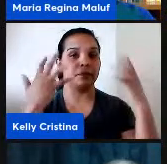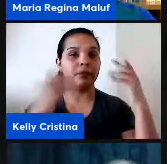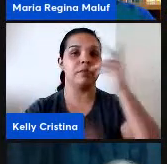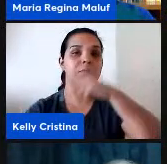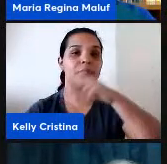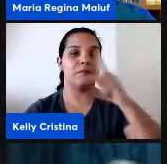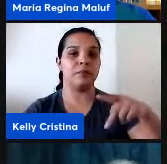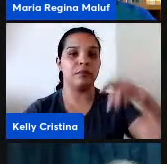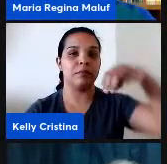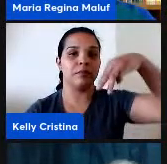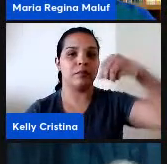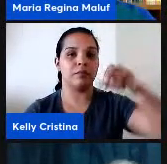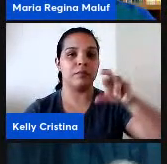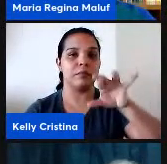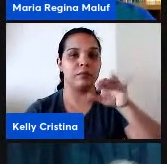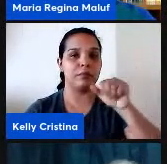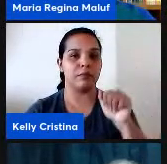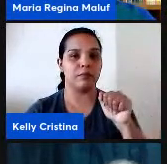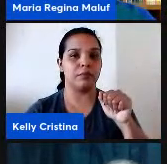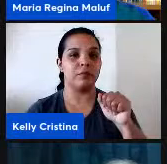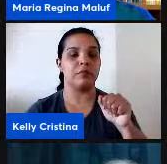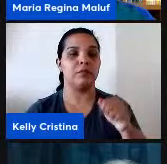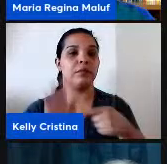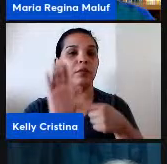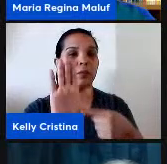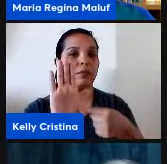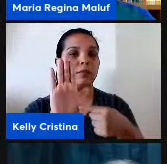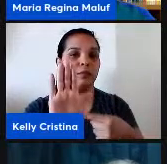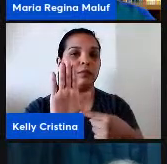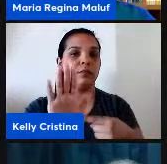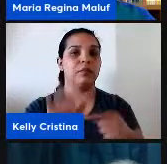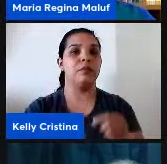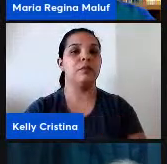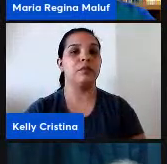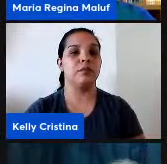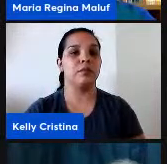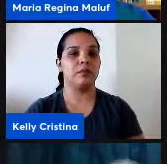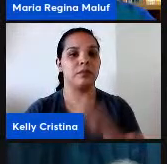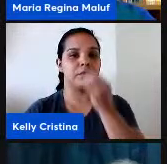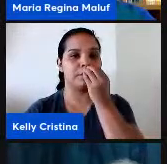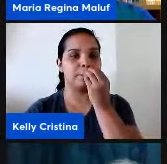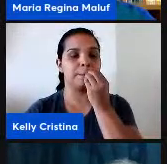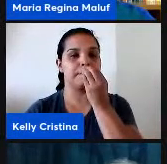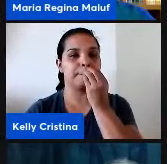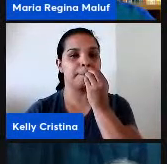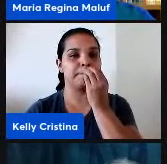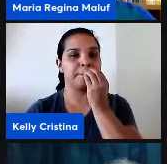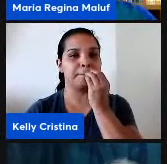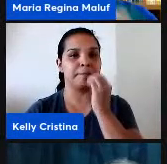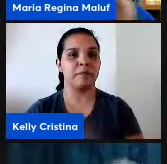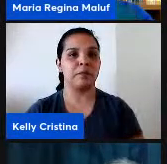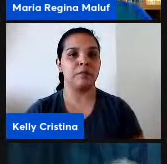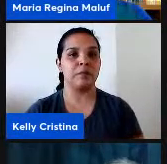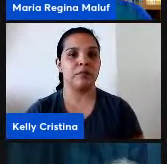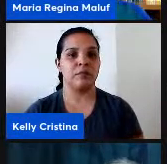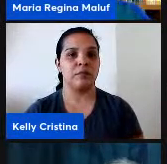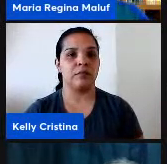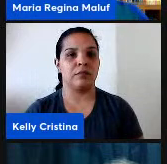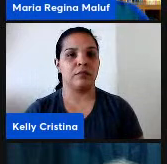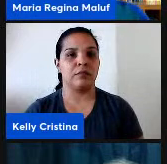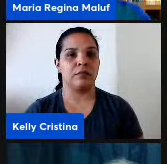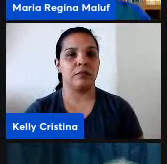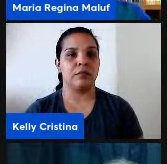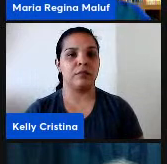Maria Regina Maluf pela apresentação dela. a minha, né, se chama